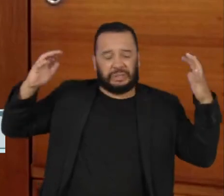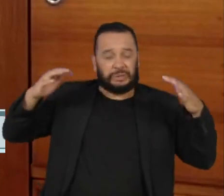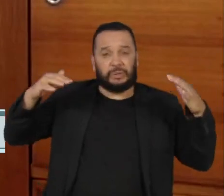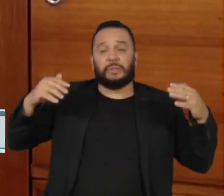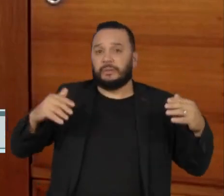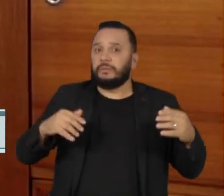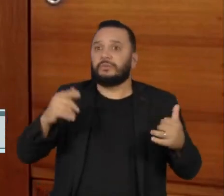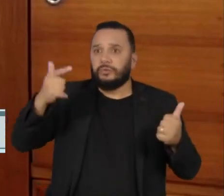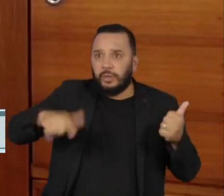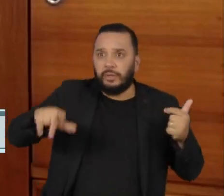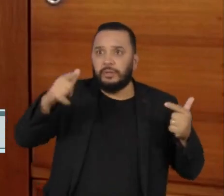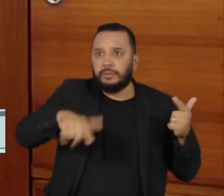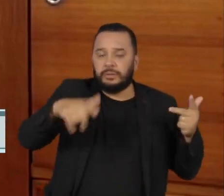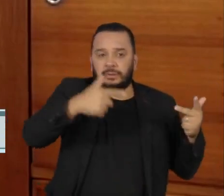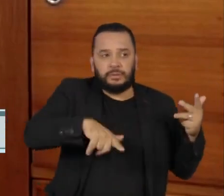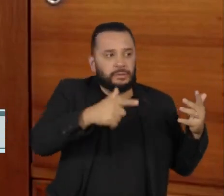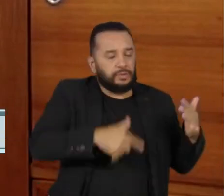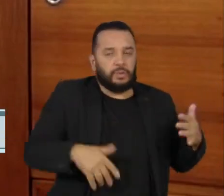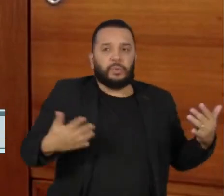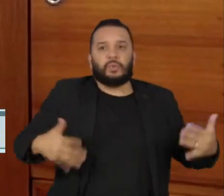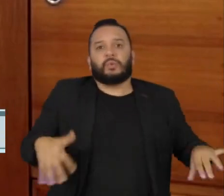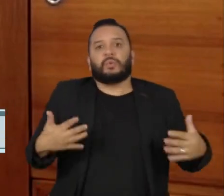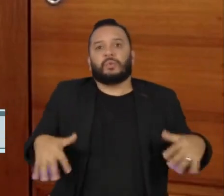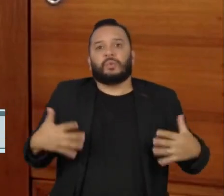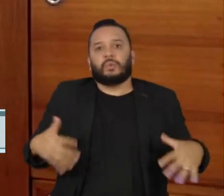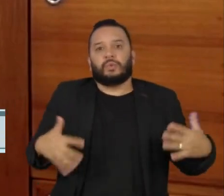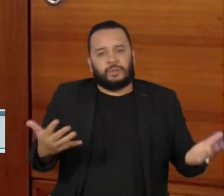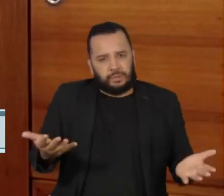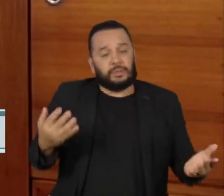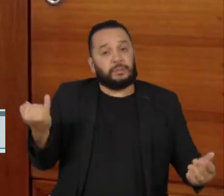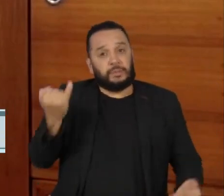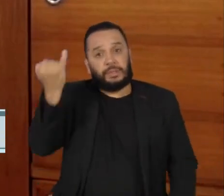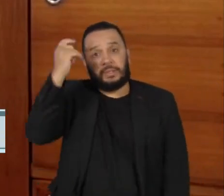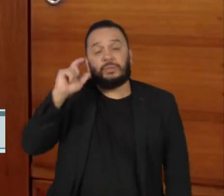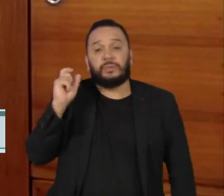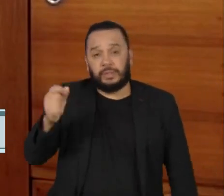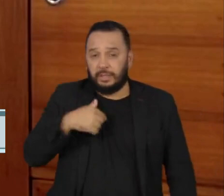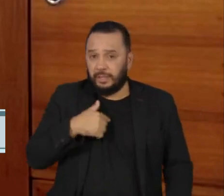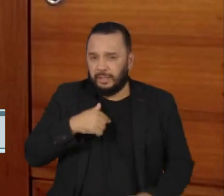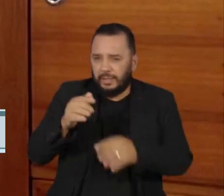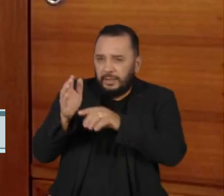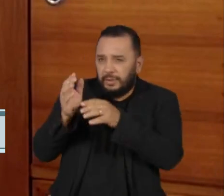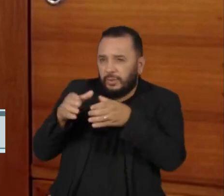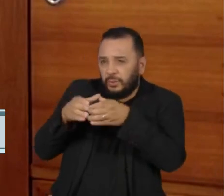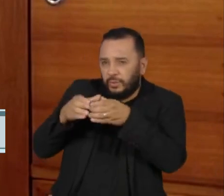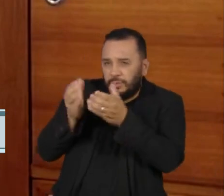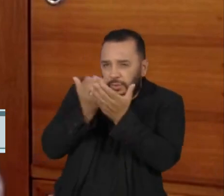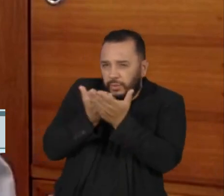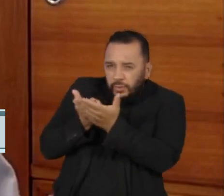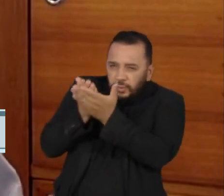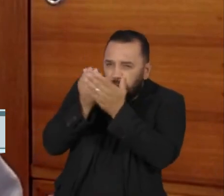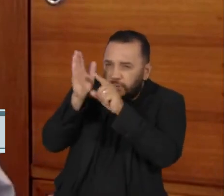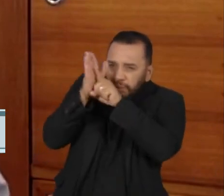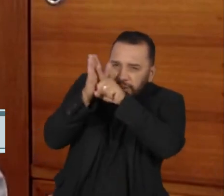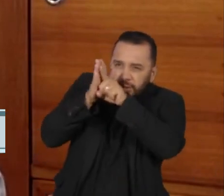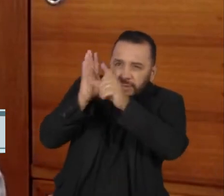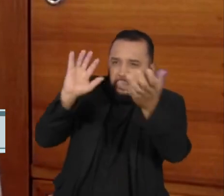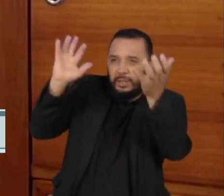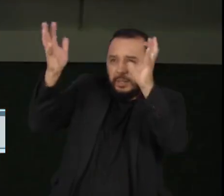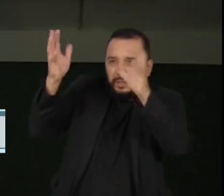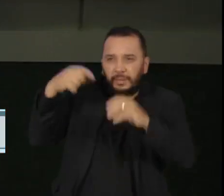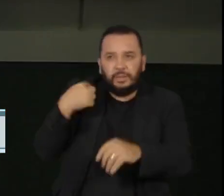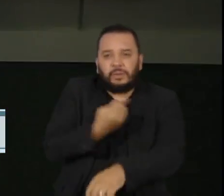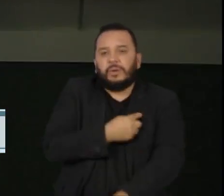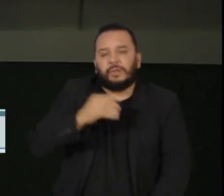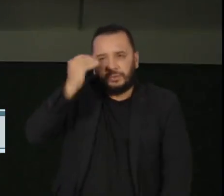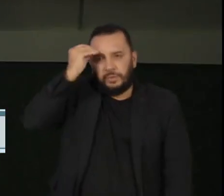aumentado significativamente, né? E é fundamental que a meteorologia, né, diante desse conhecimento que a gente